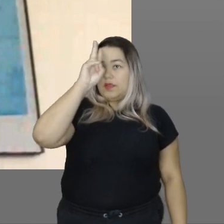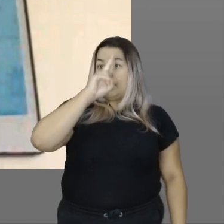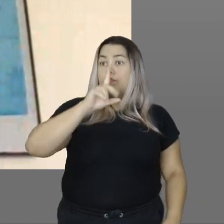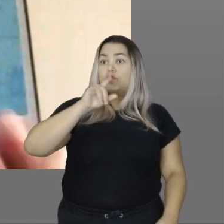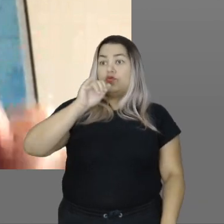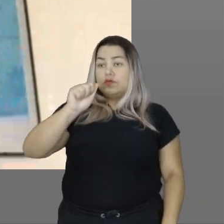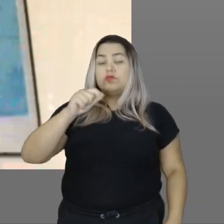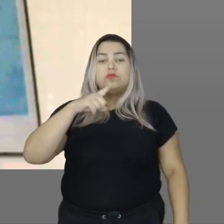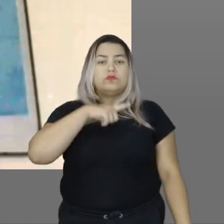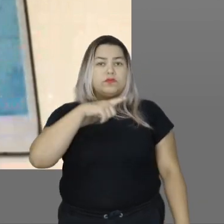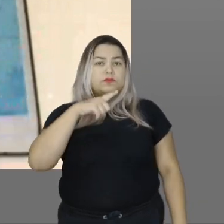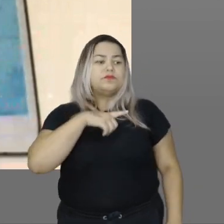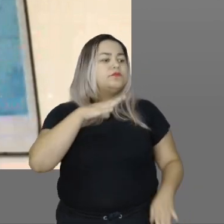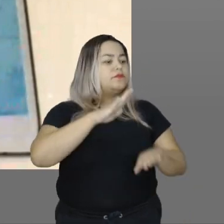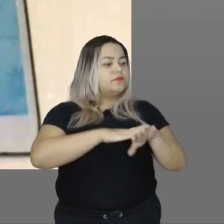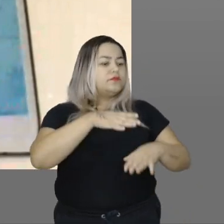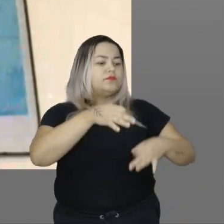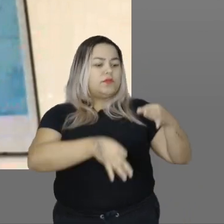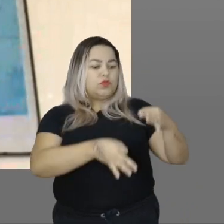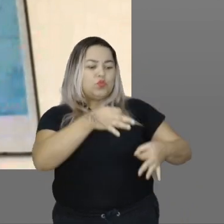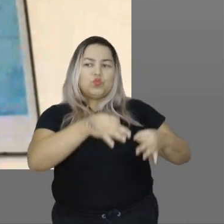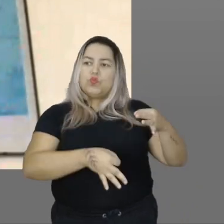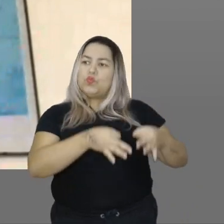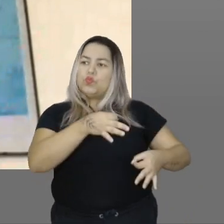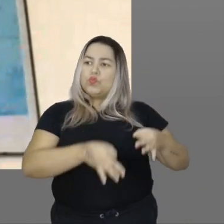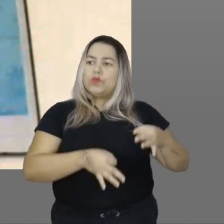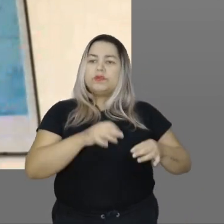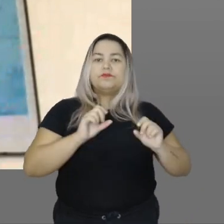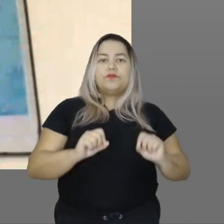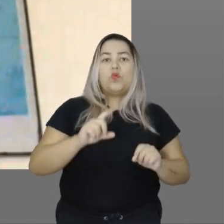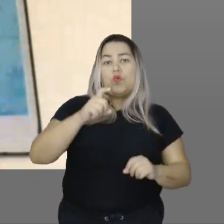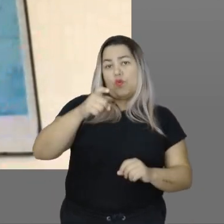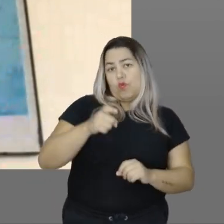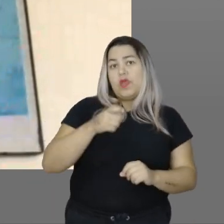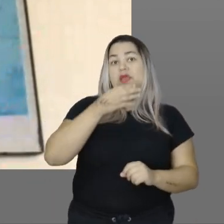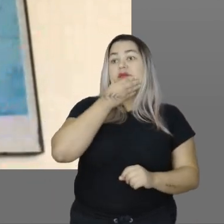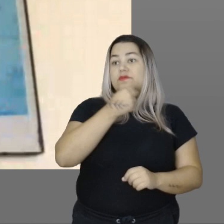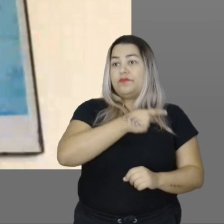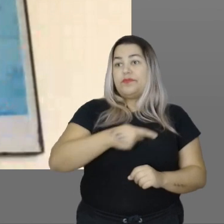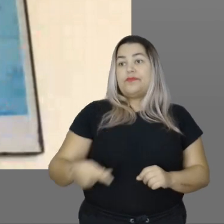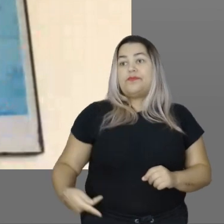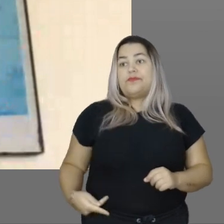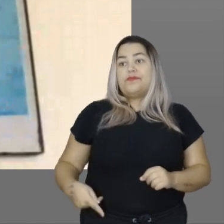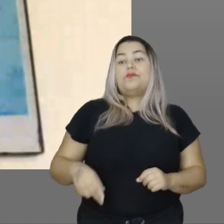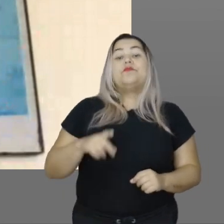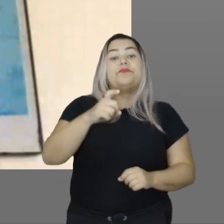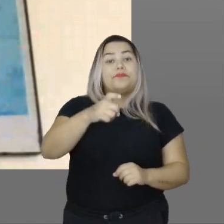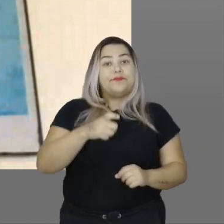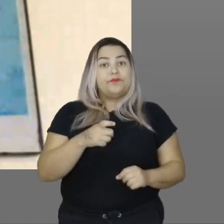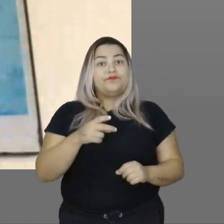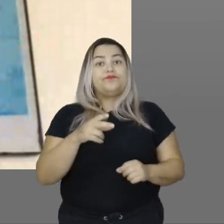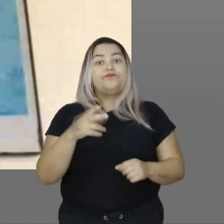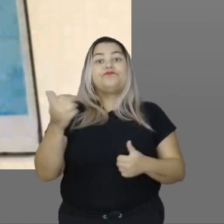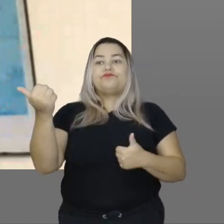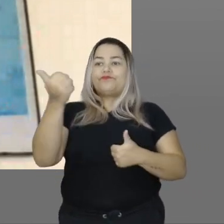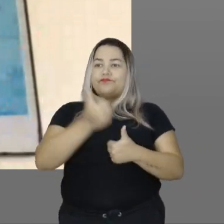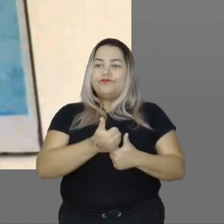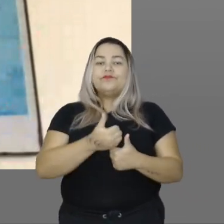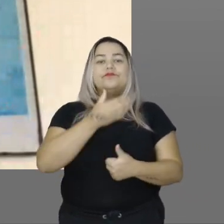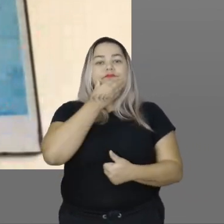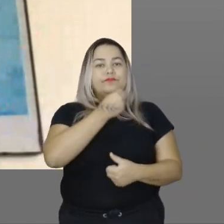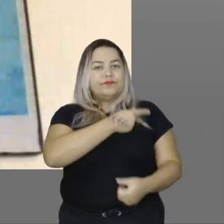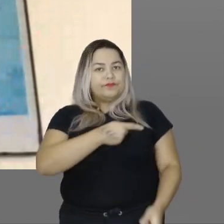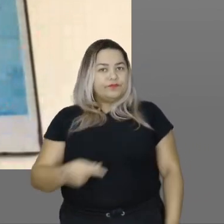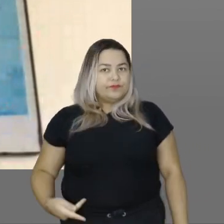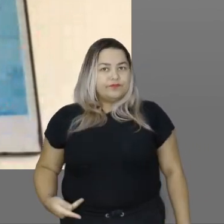mas nós tivemos mais um julgamento, onde o ex-presidente e o ex-candidato a vice na chapa do